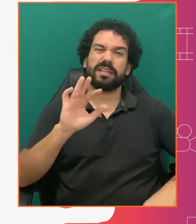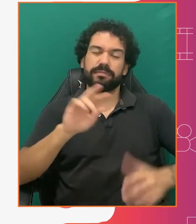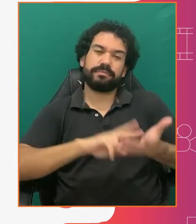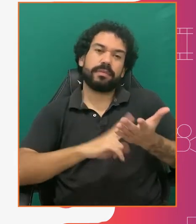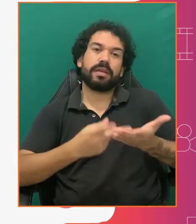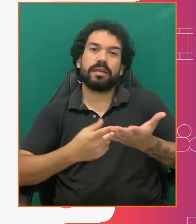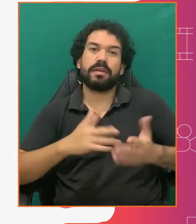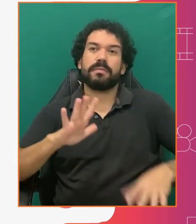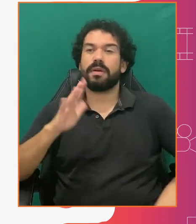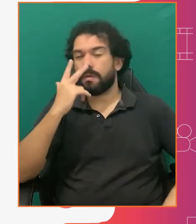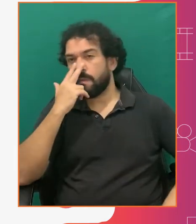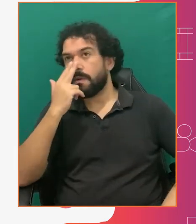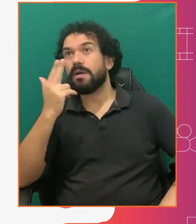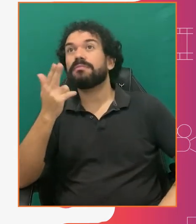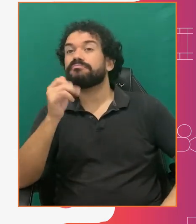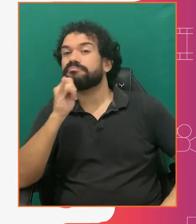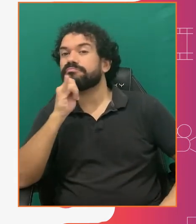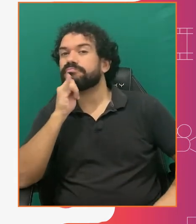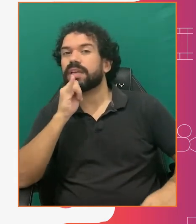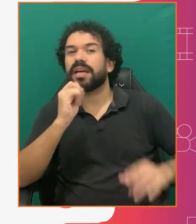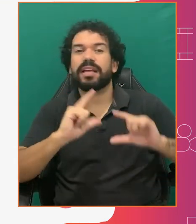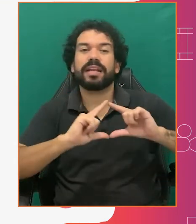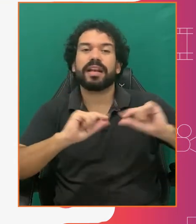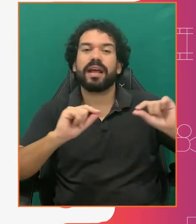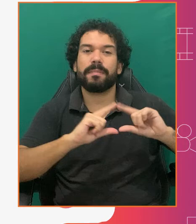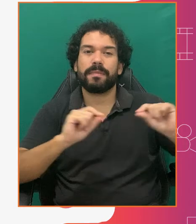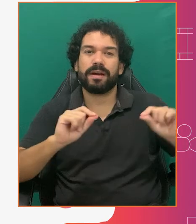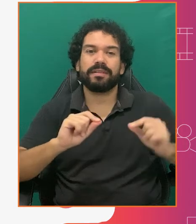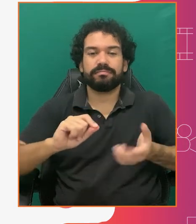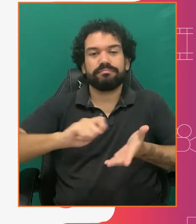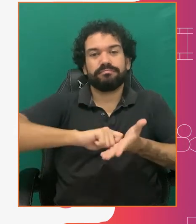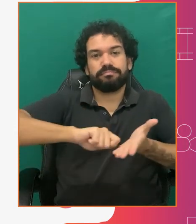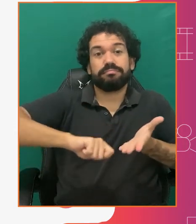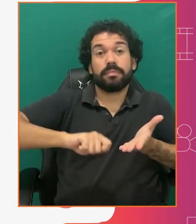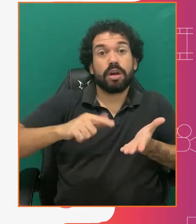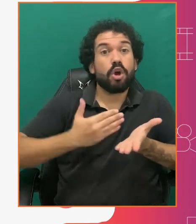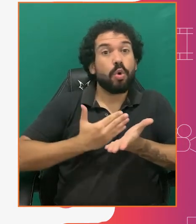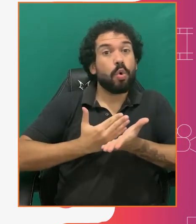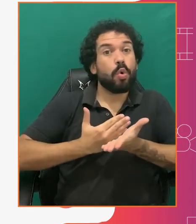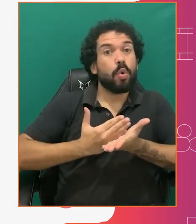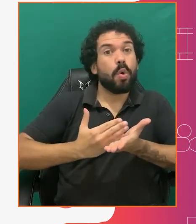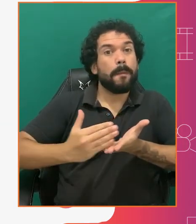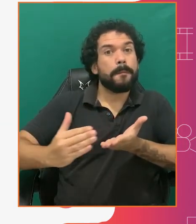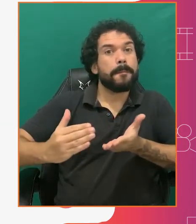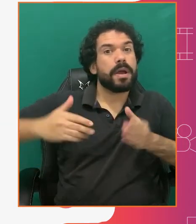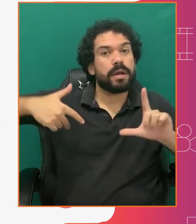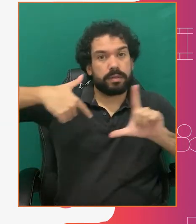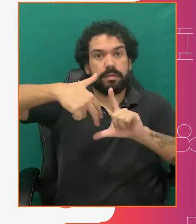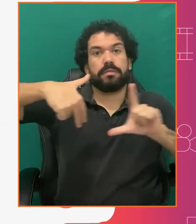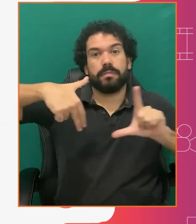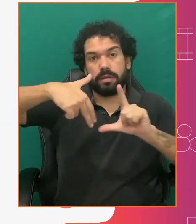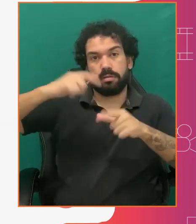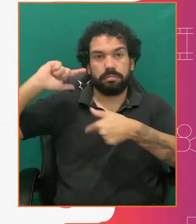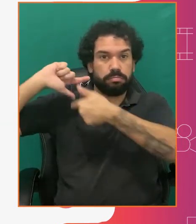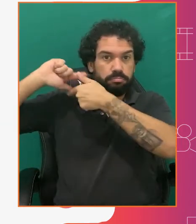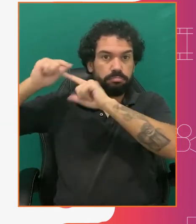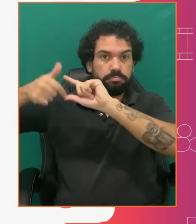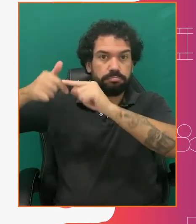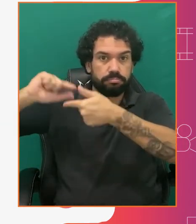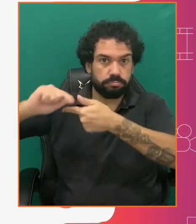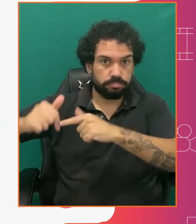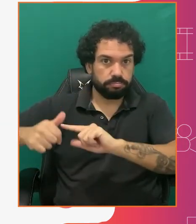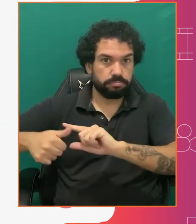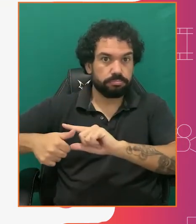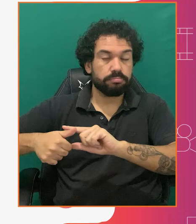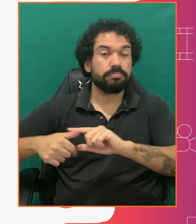menos como teste a lápis. É uma das primeiras etapas da animação tradicional,